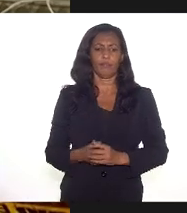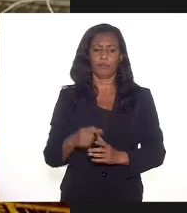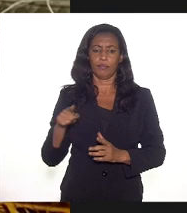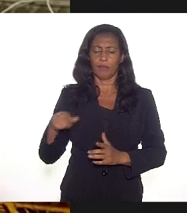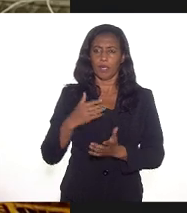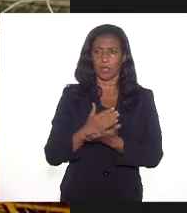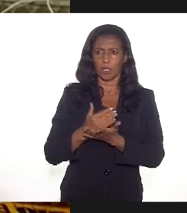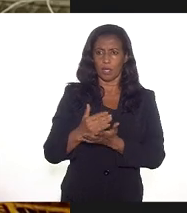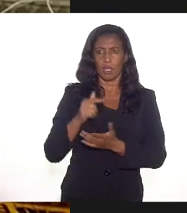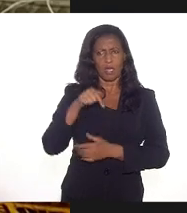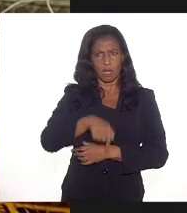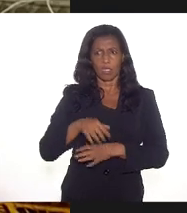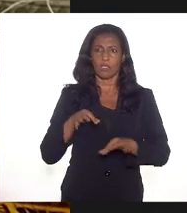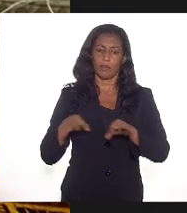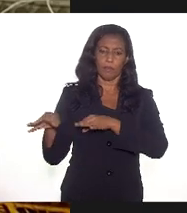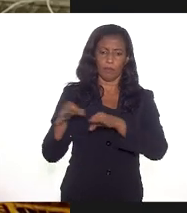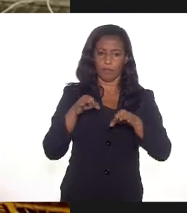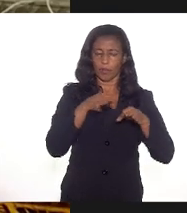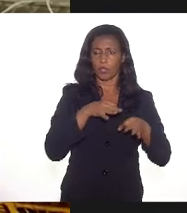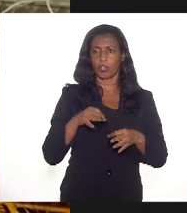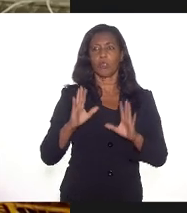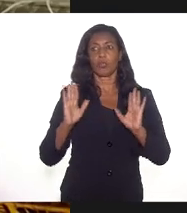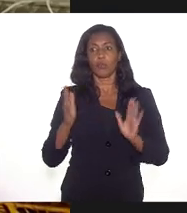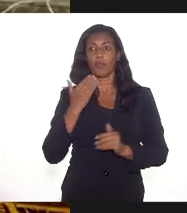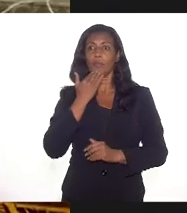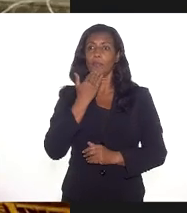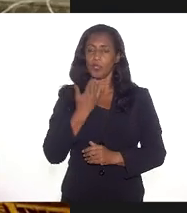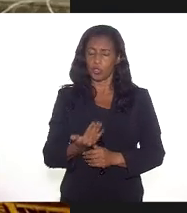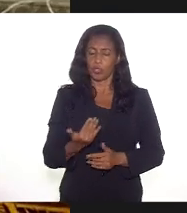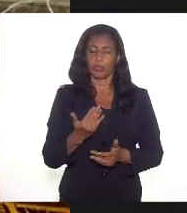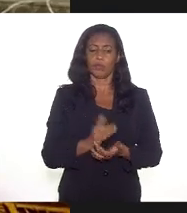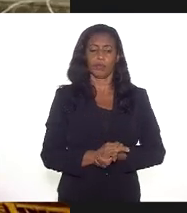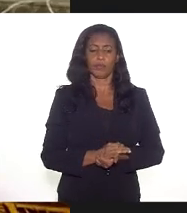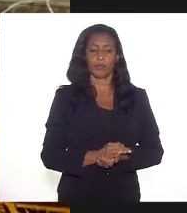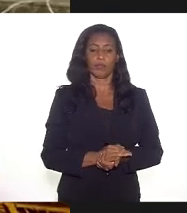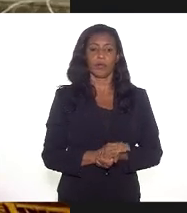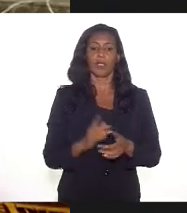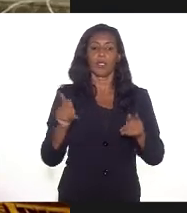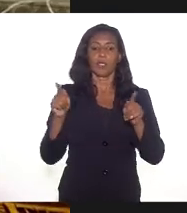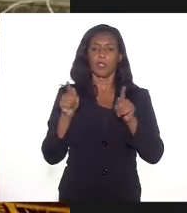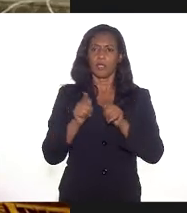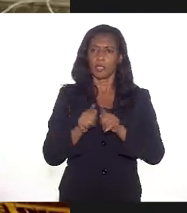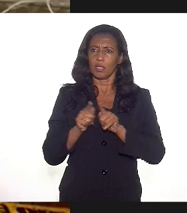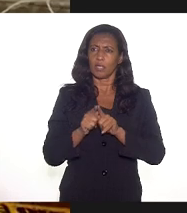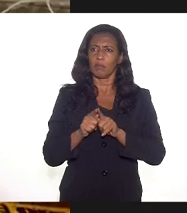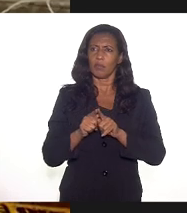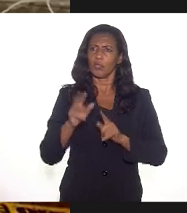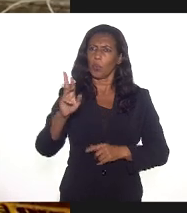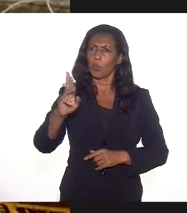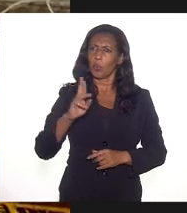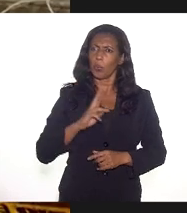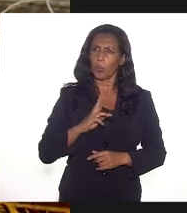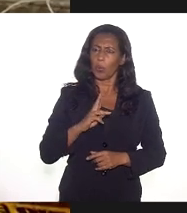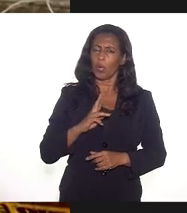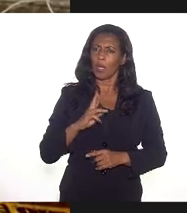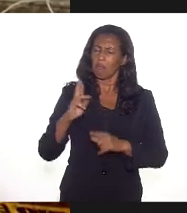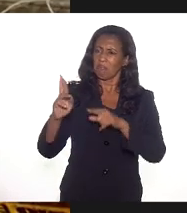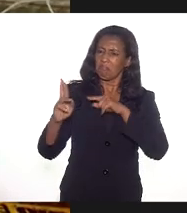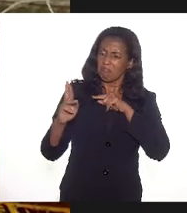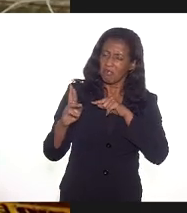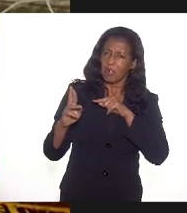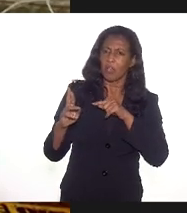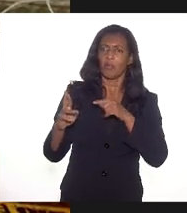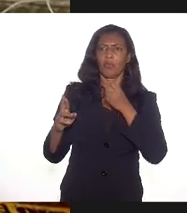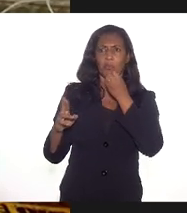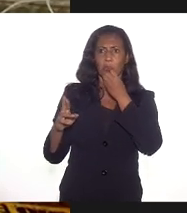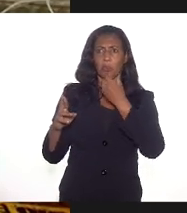a esse nosso projeto, que tinha sido pedido baixa em diligência, e a resposta foi uma resposta muito